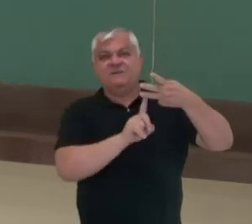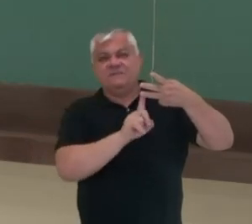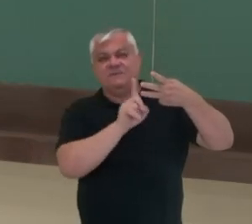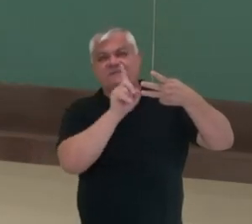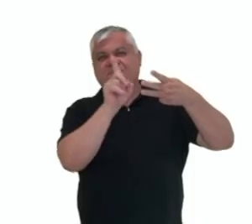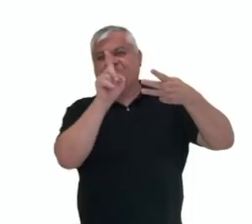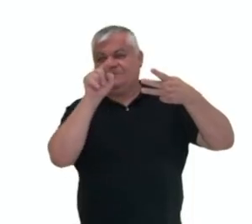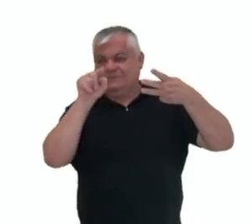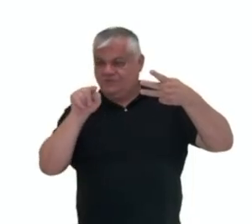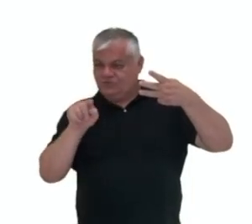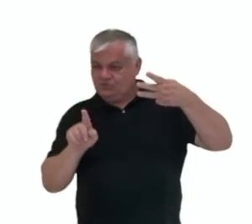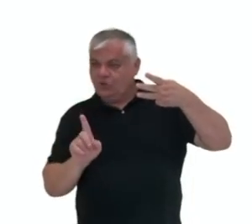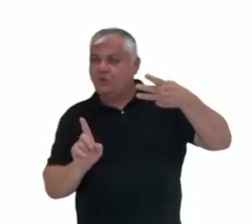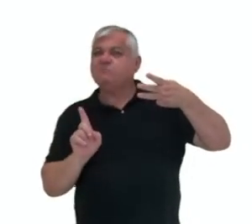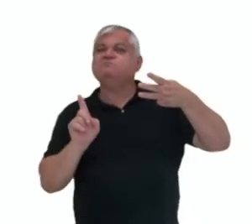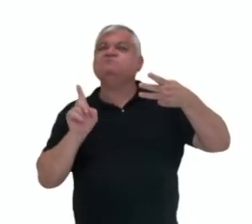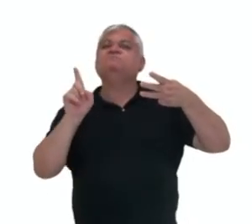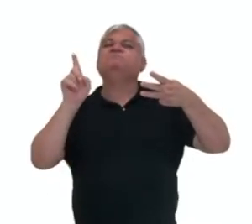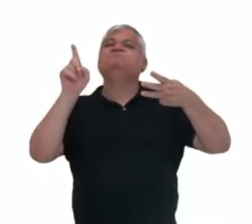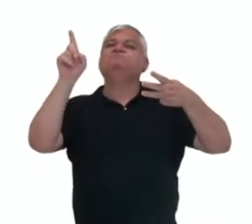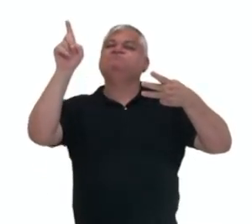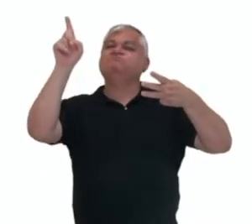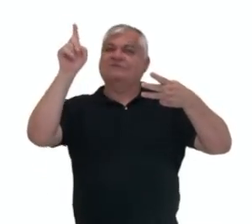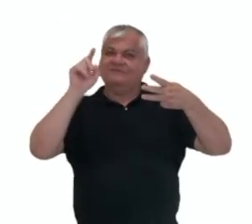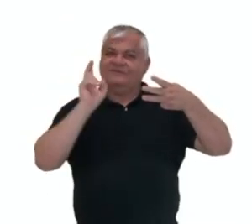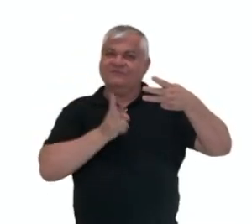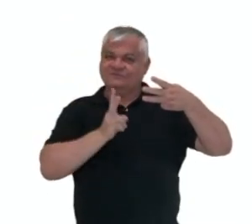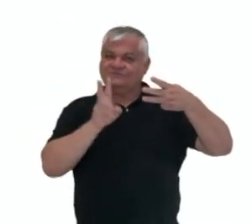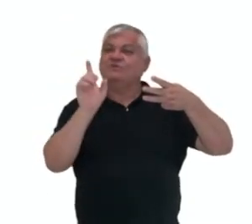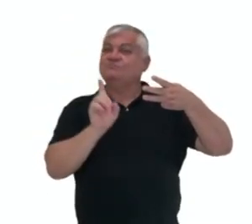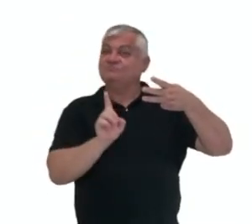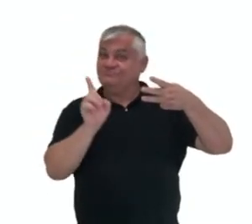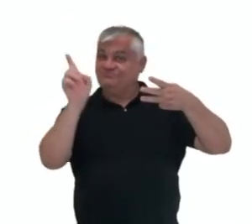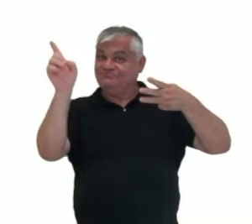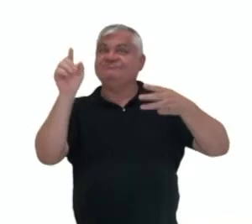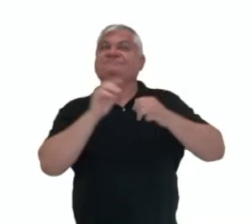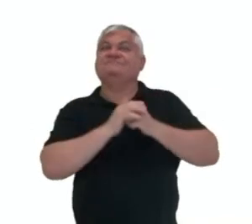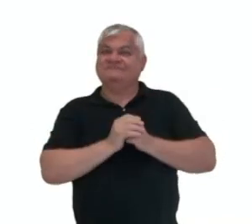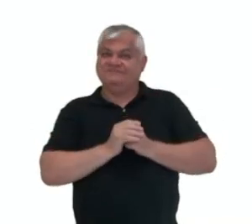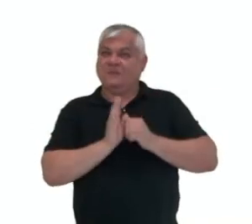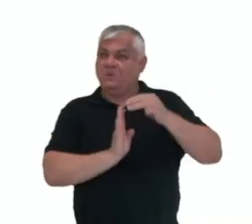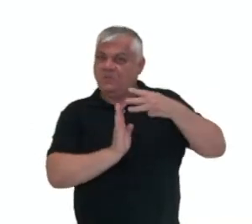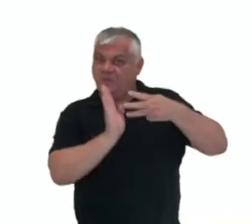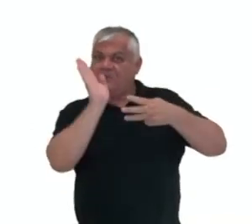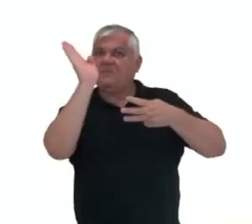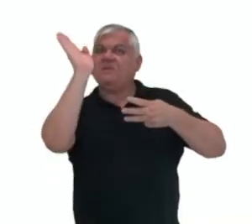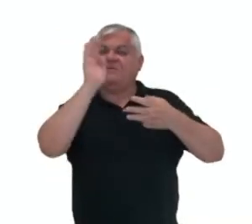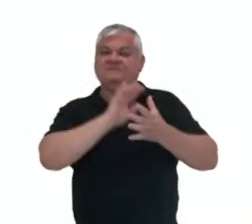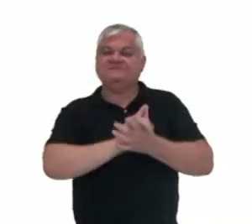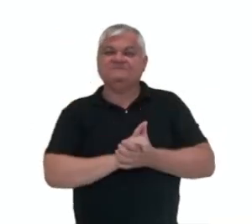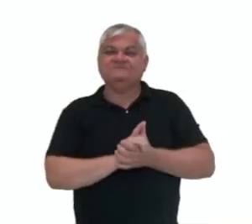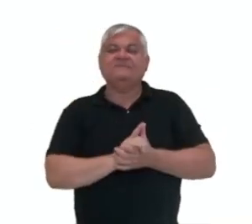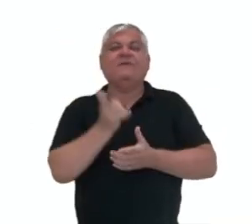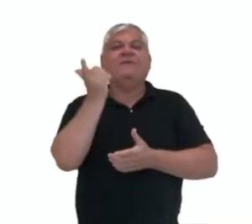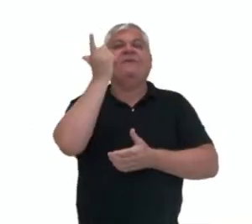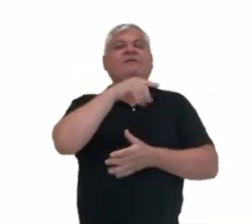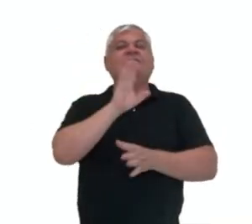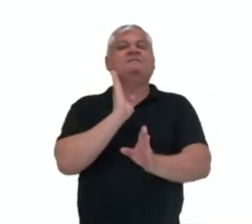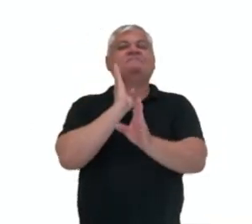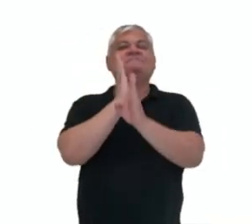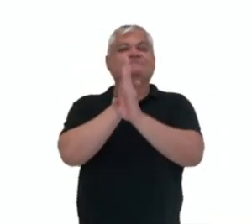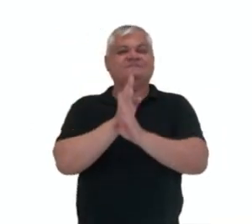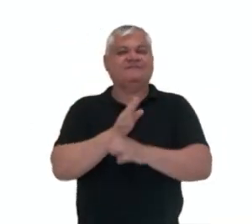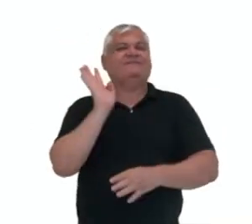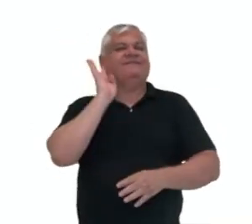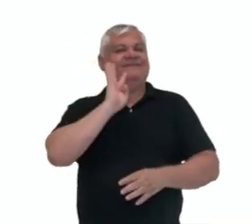para 78, daí caiu, não, daí continuou crescendo, né, para 80 e para 90. Então a história teve um crescimento, né? E aí você consegue identificar, viu